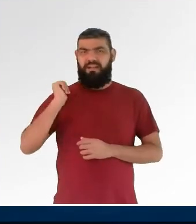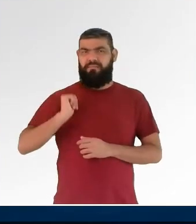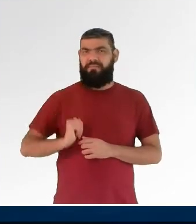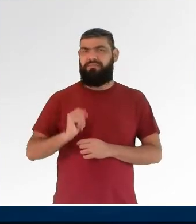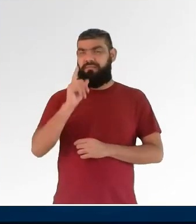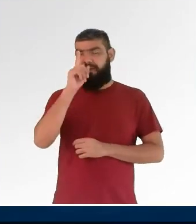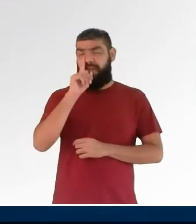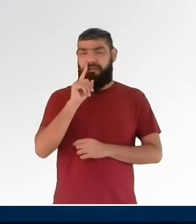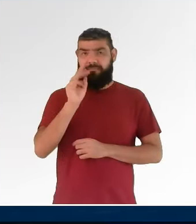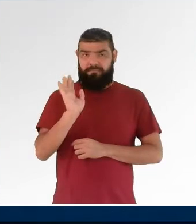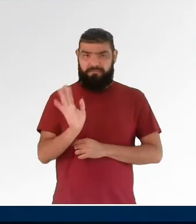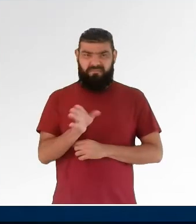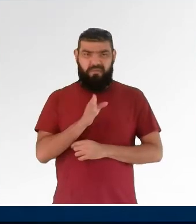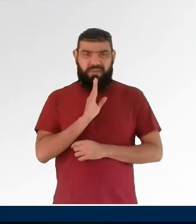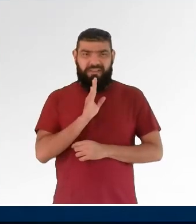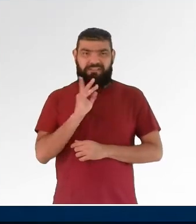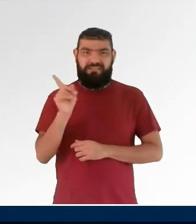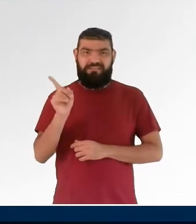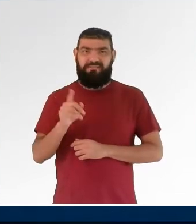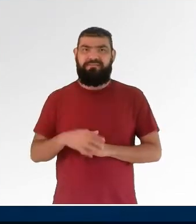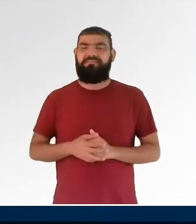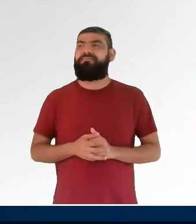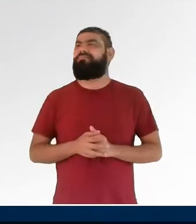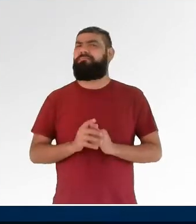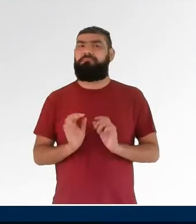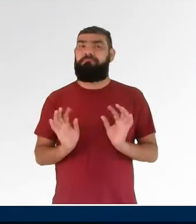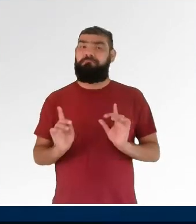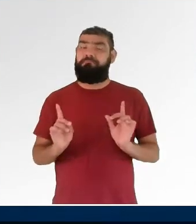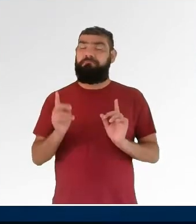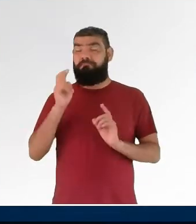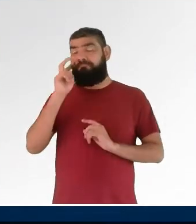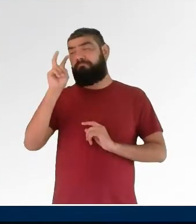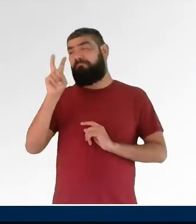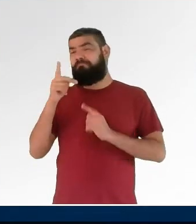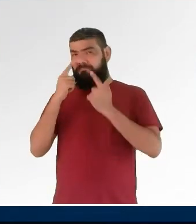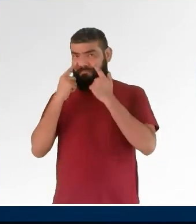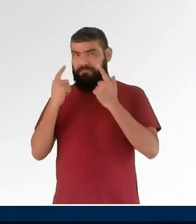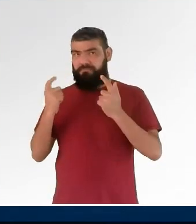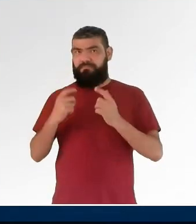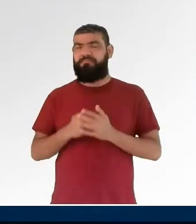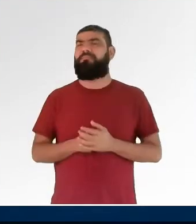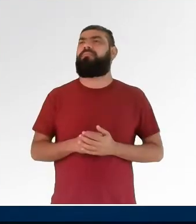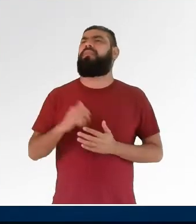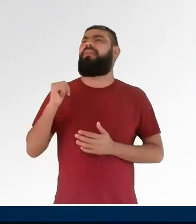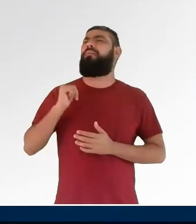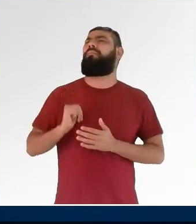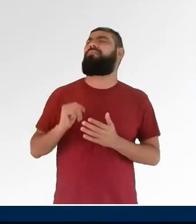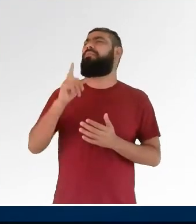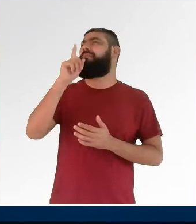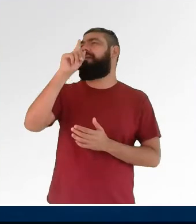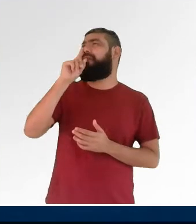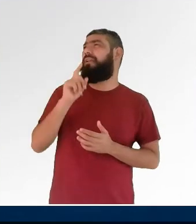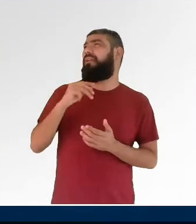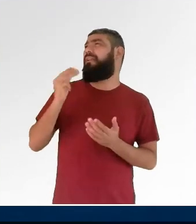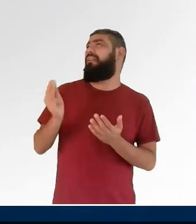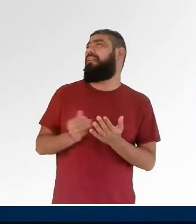Já conhecia? Não? Então, olha que interessante. A Bolsa Amarela, Lígia